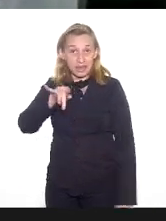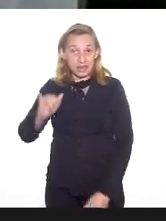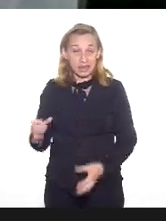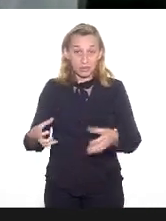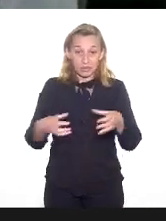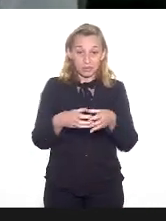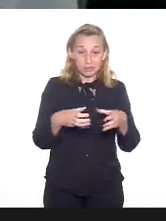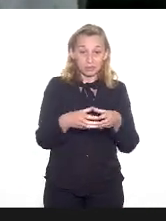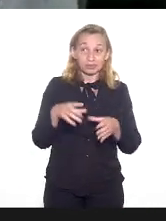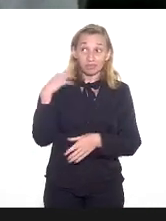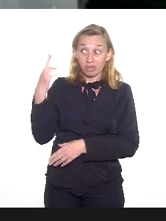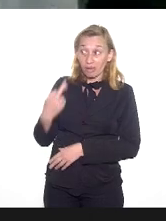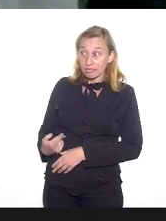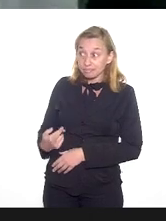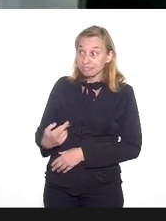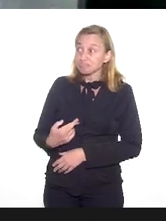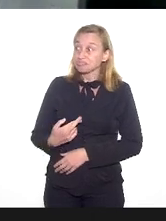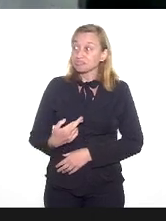Renata Souza,